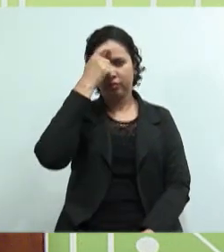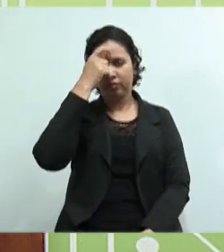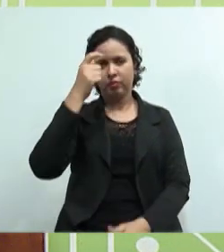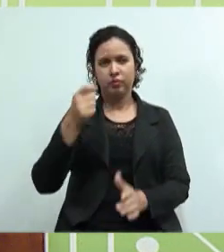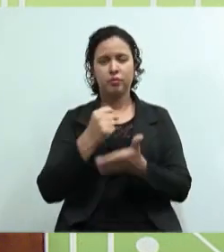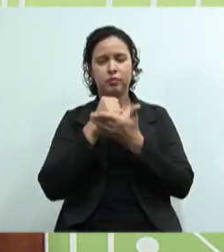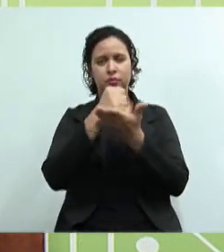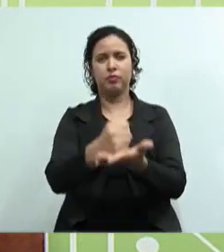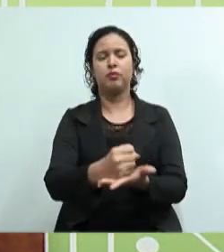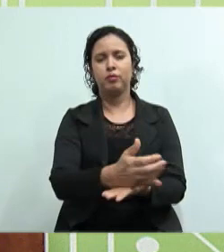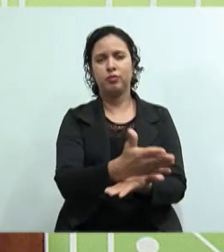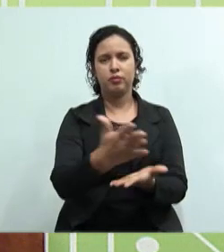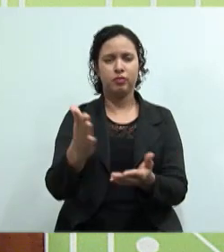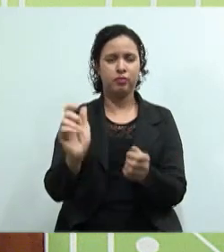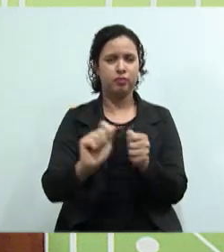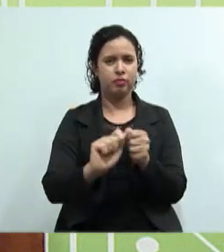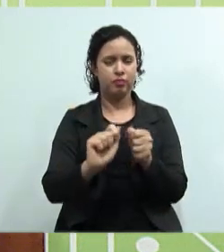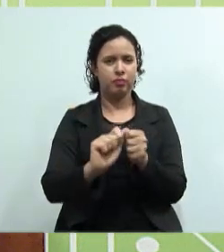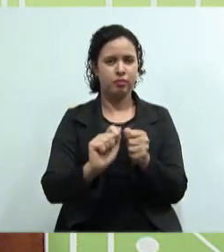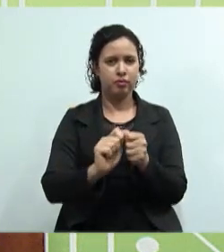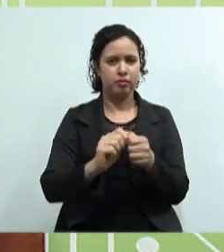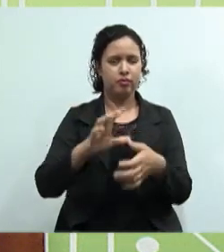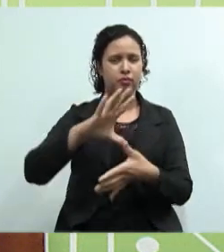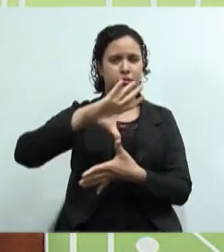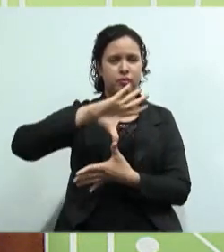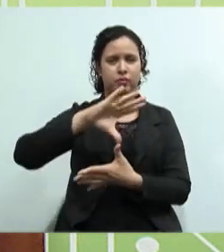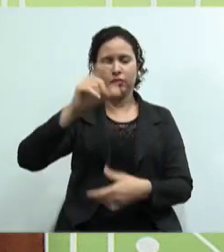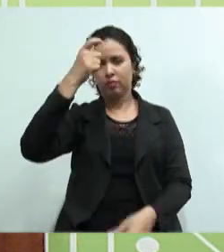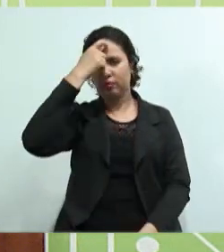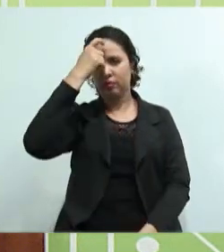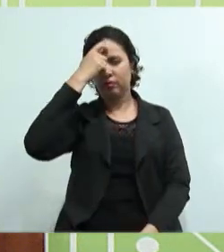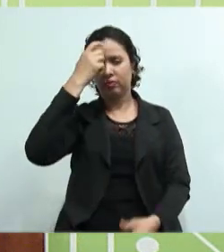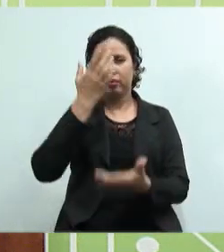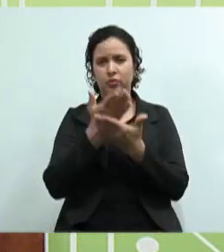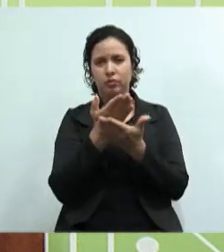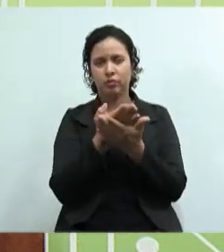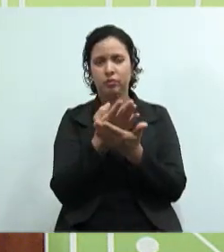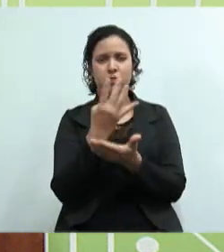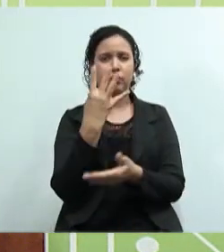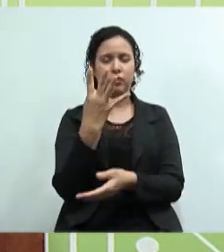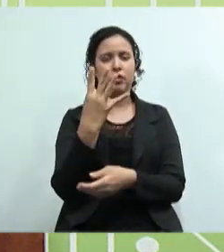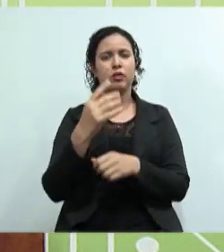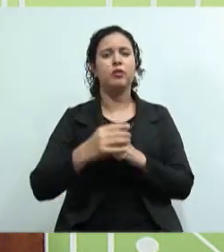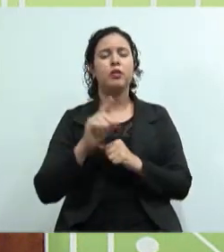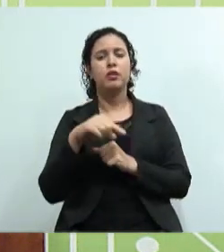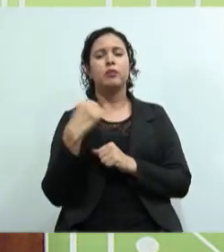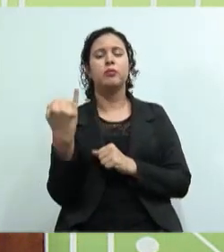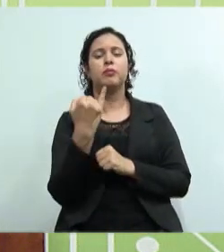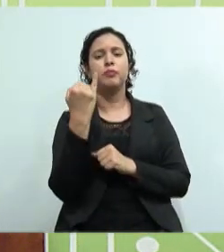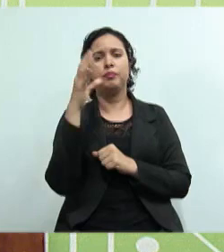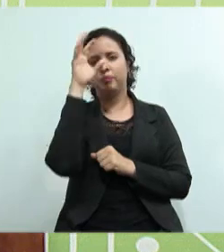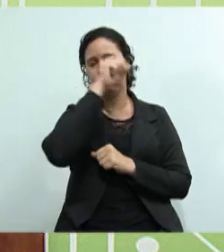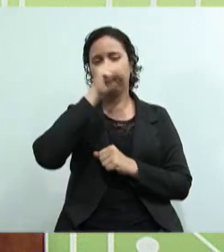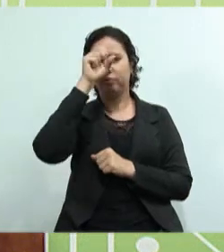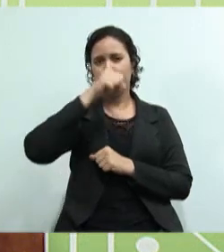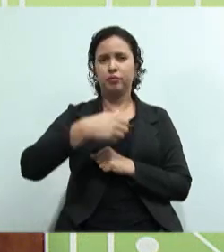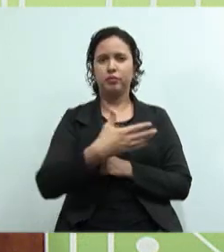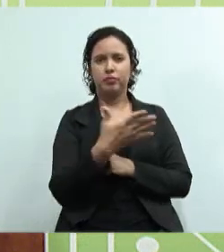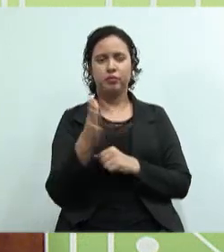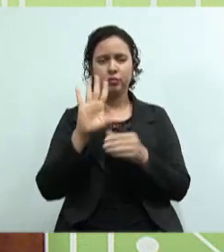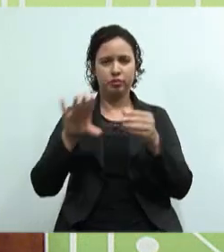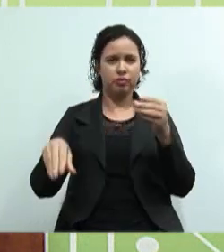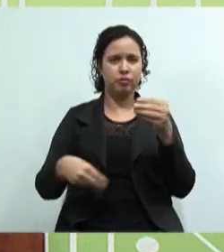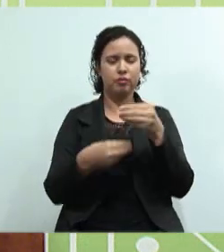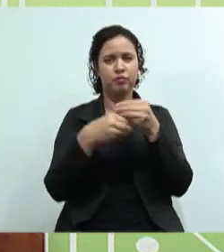construção do mapa mental da aula 4. Ele é muito importante para a aprendizagem de vocês, para